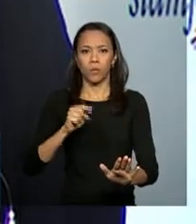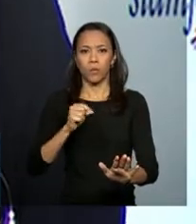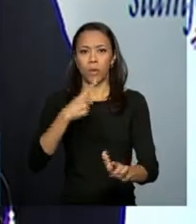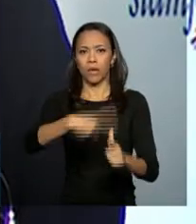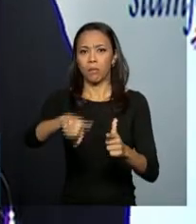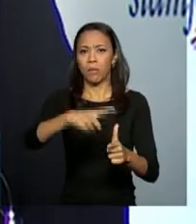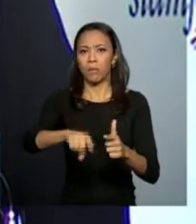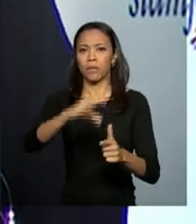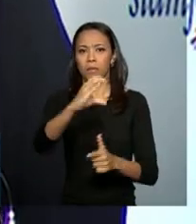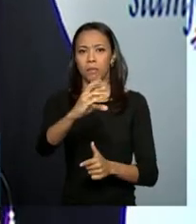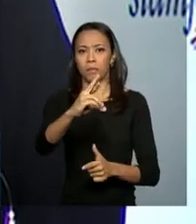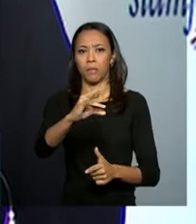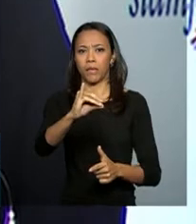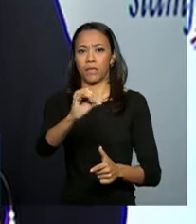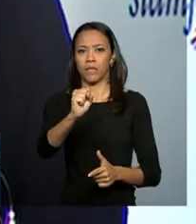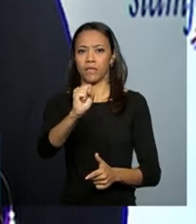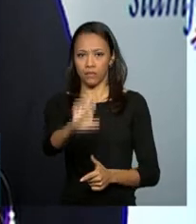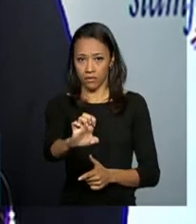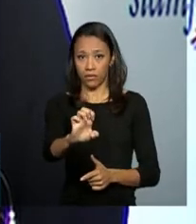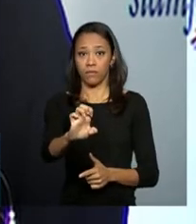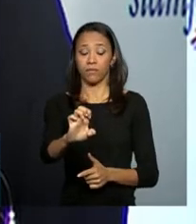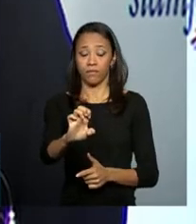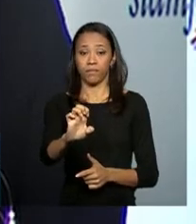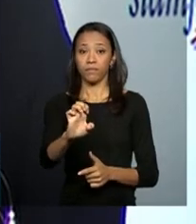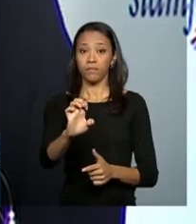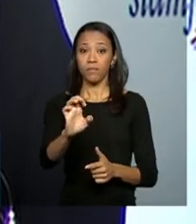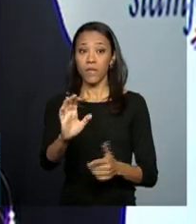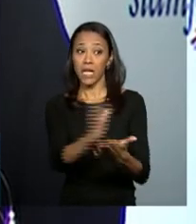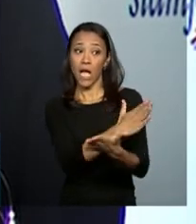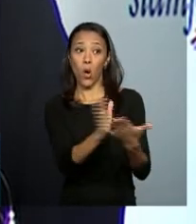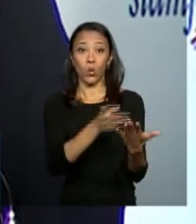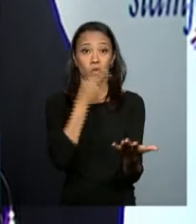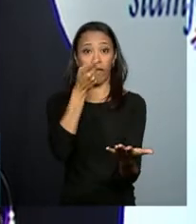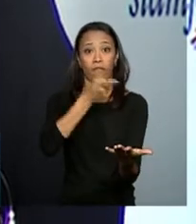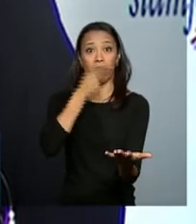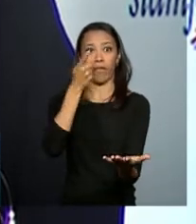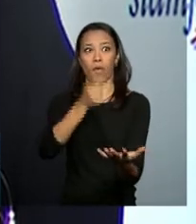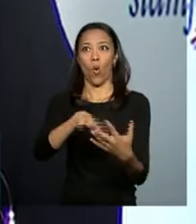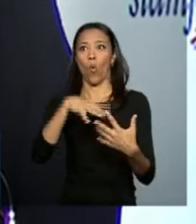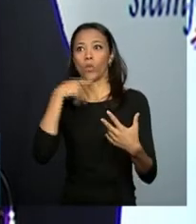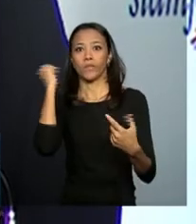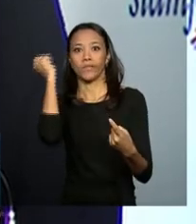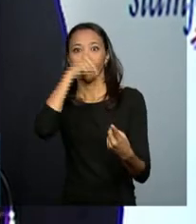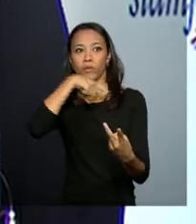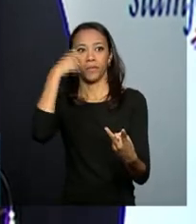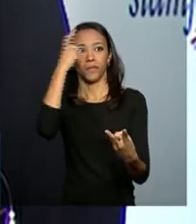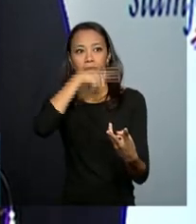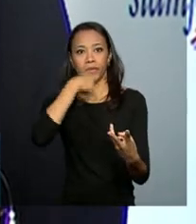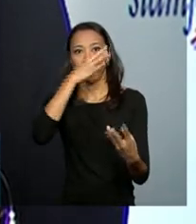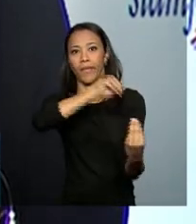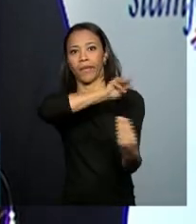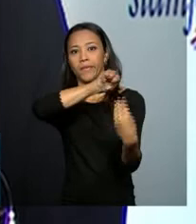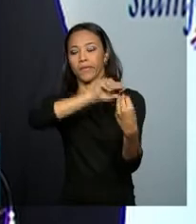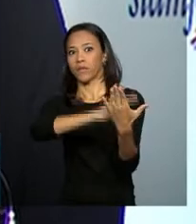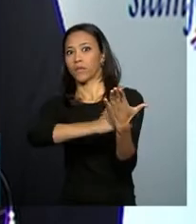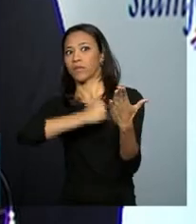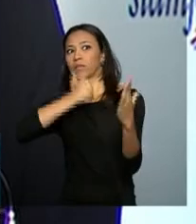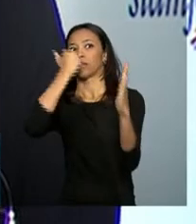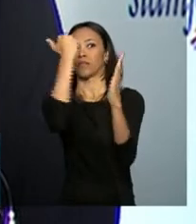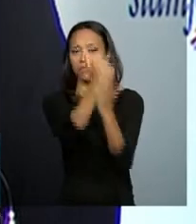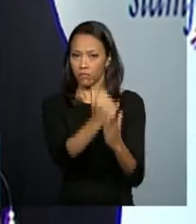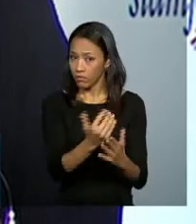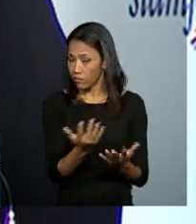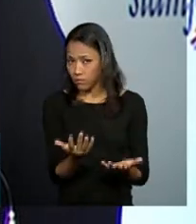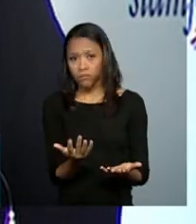crise das dimensões que alguns dizem que nós estamos vivendo. Nós passamos por